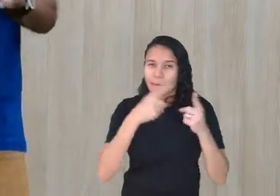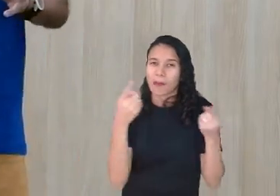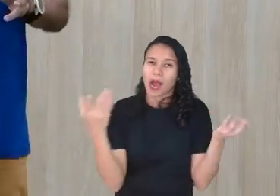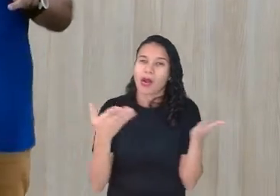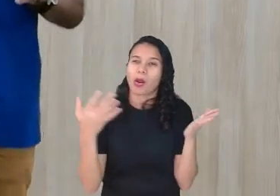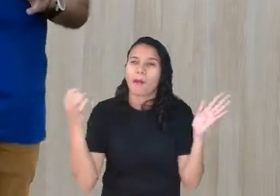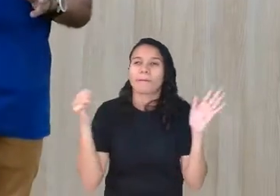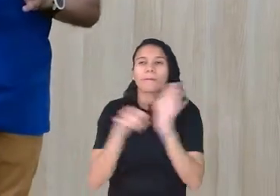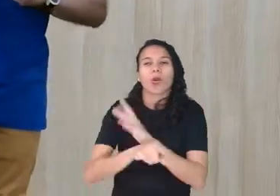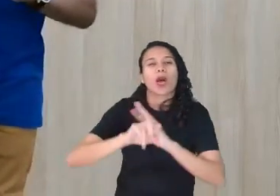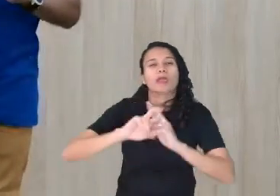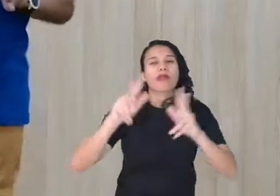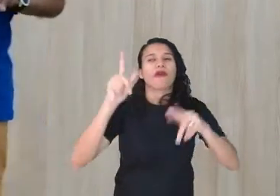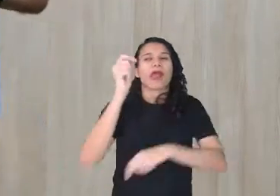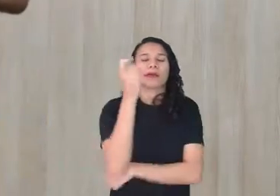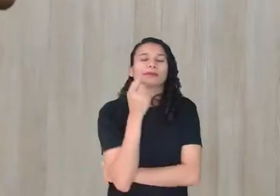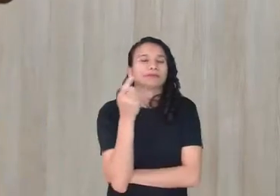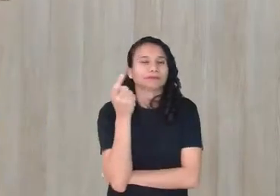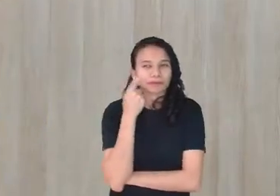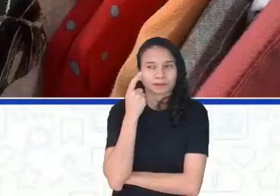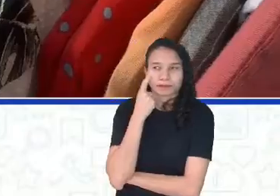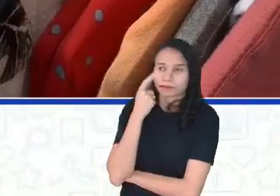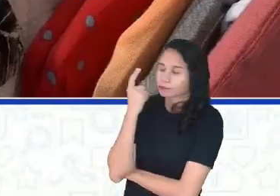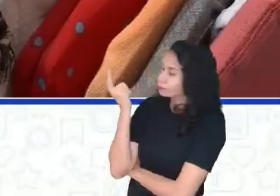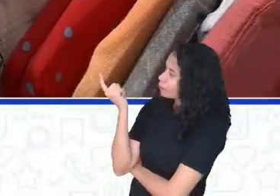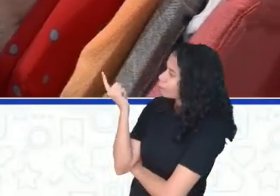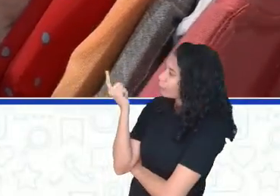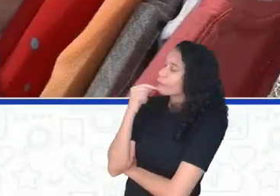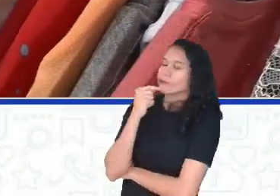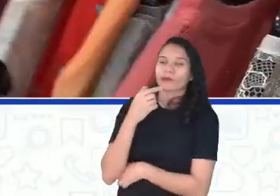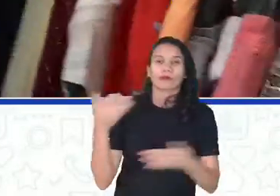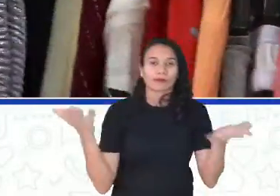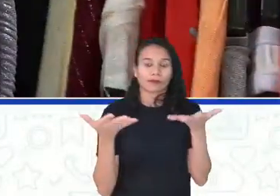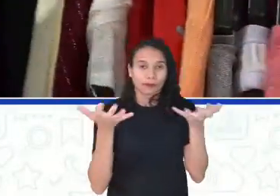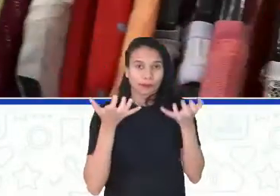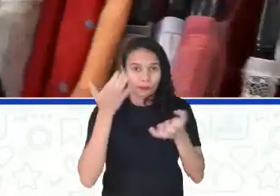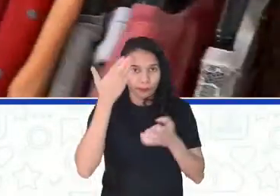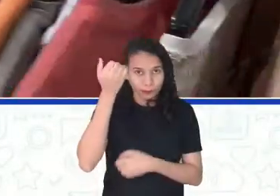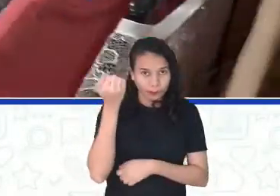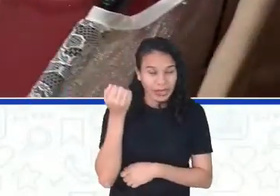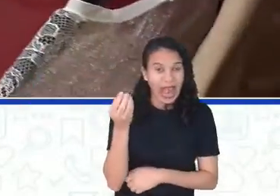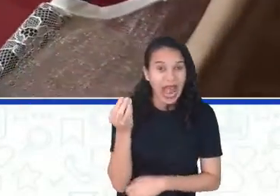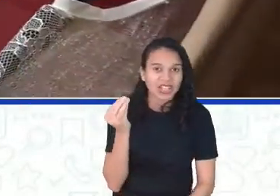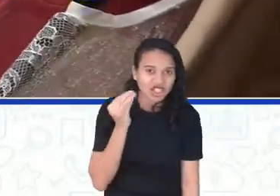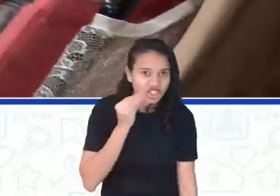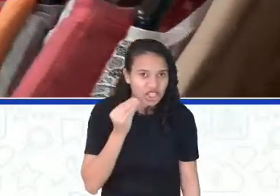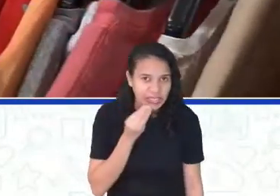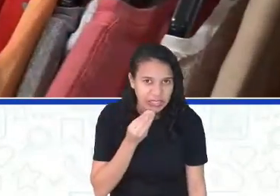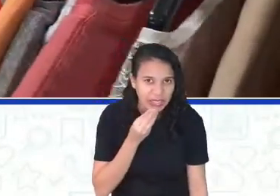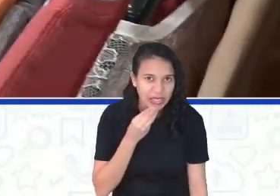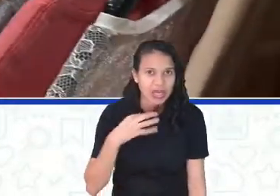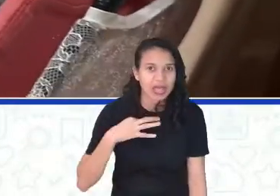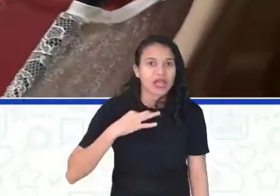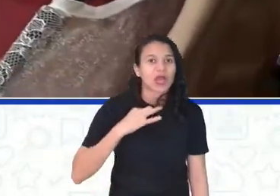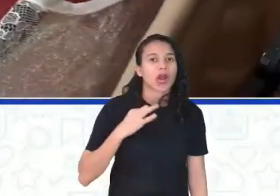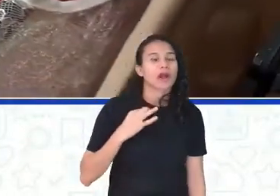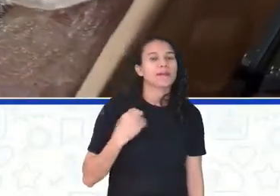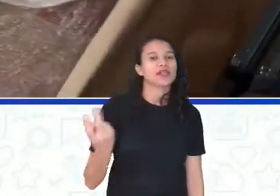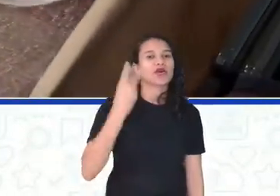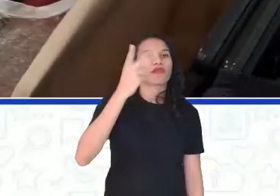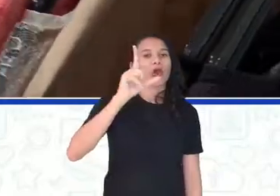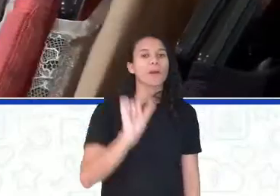outra pergunta a vocês, ó, observa. Eu quero agora a probabilidade de uma camisa com menos